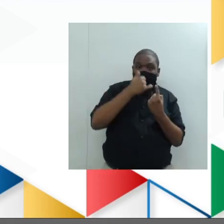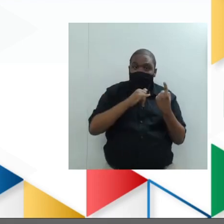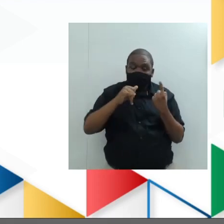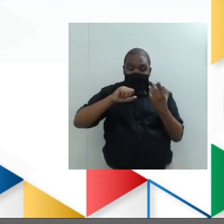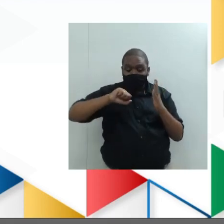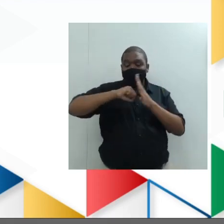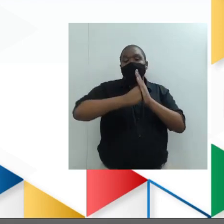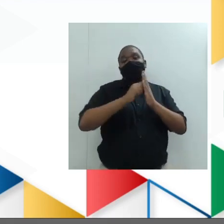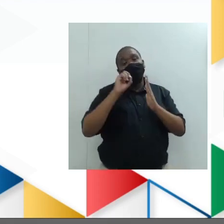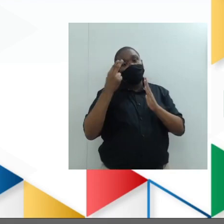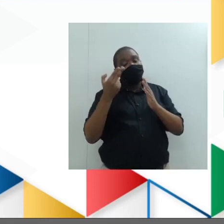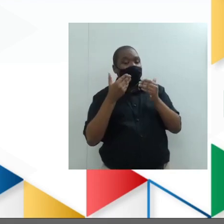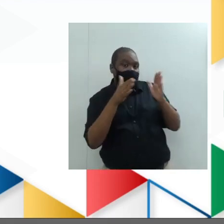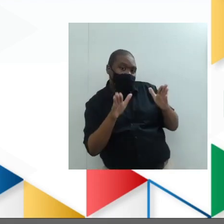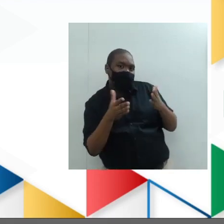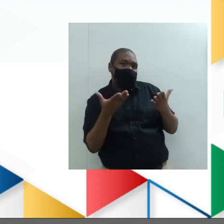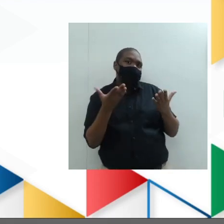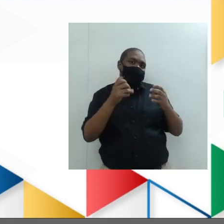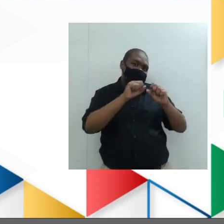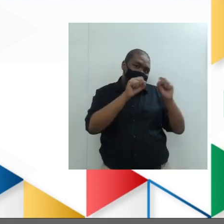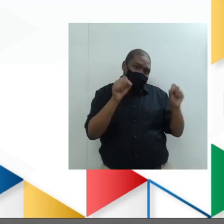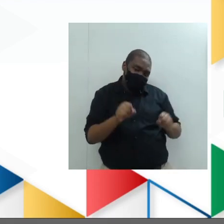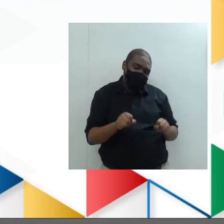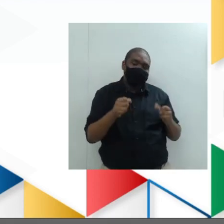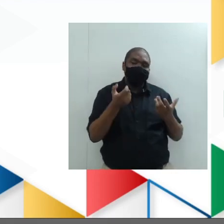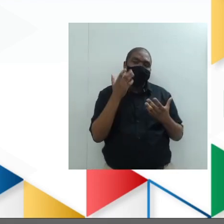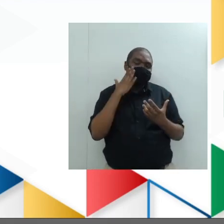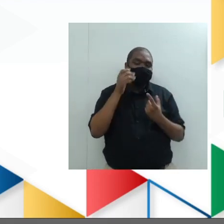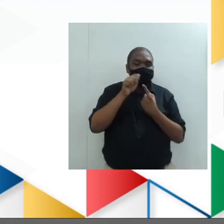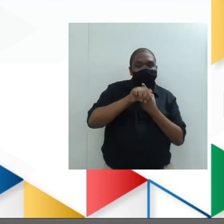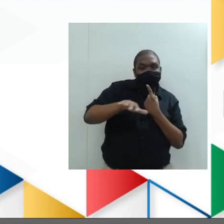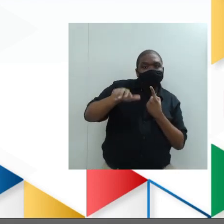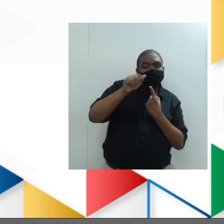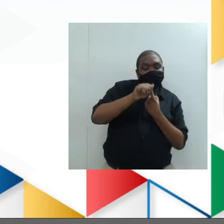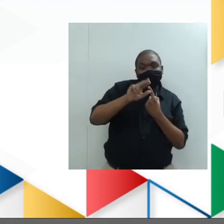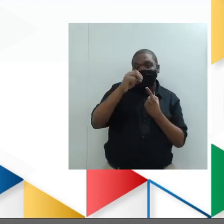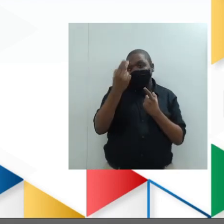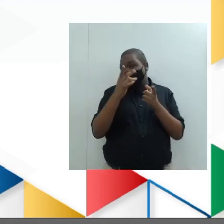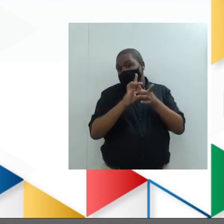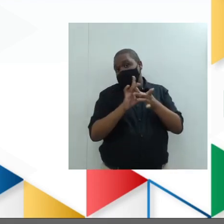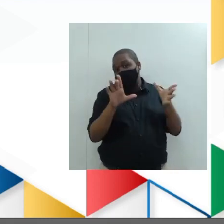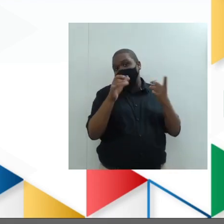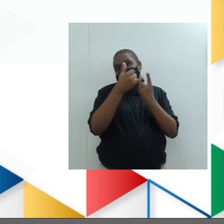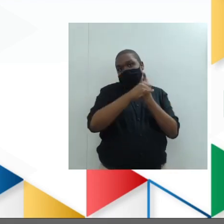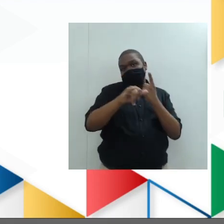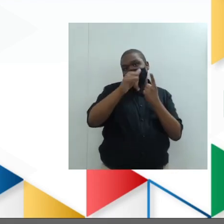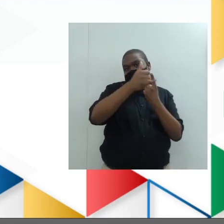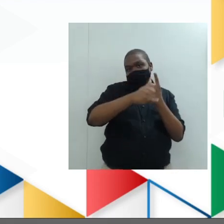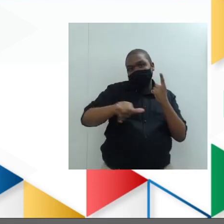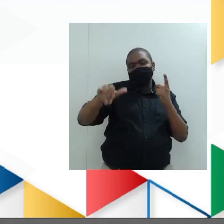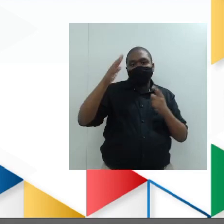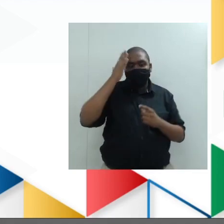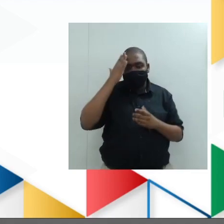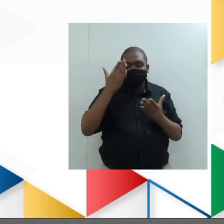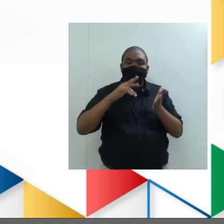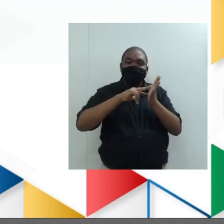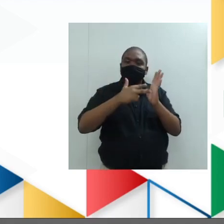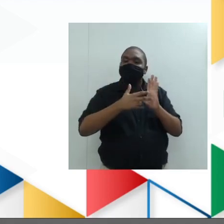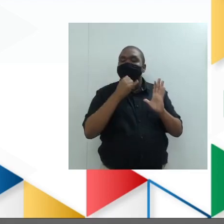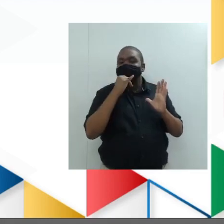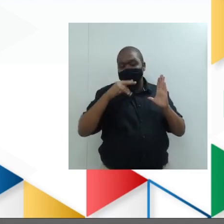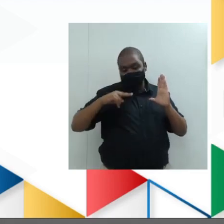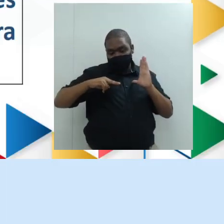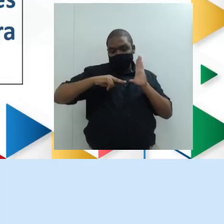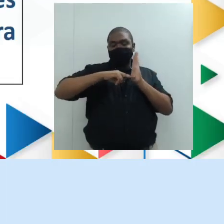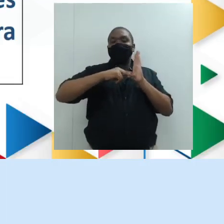ali permitir ou interromper o fluxo da corrente elétrica. Quando eu estou falando de chave, eu estou falando ali da tomada.